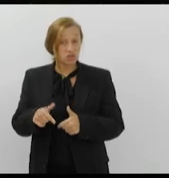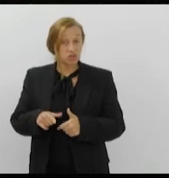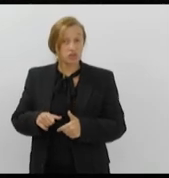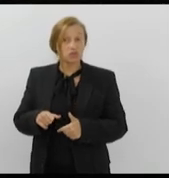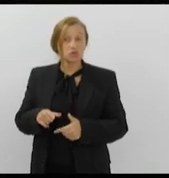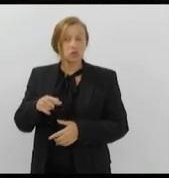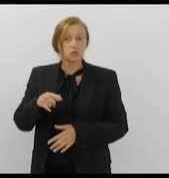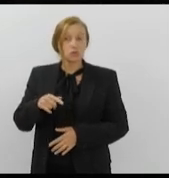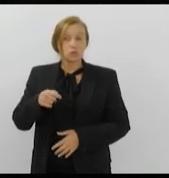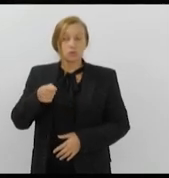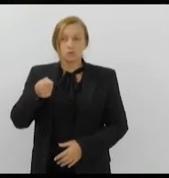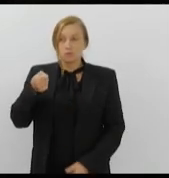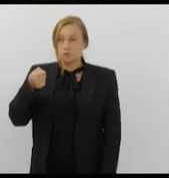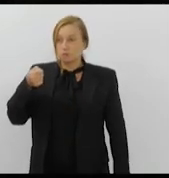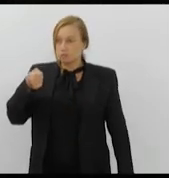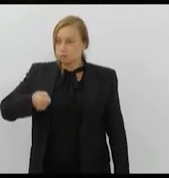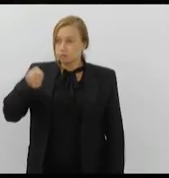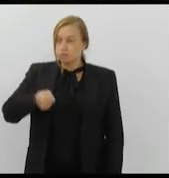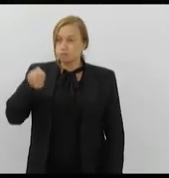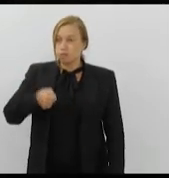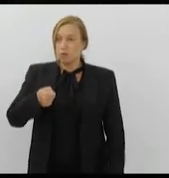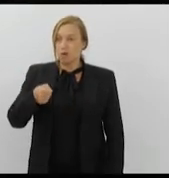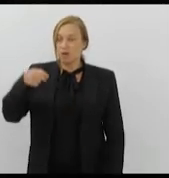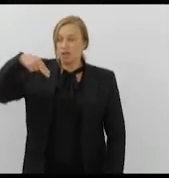o ditador Nicolás Maduro,